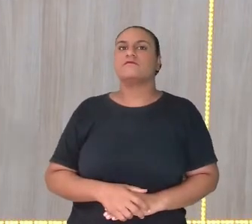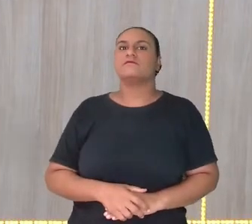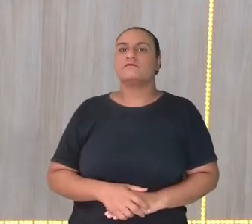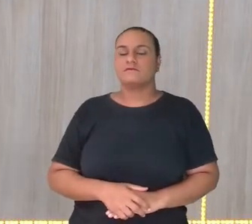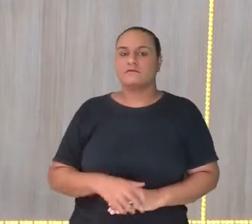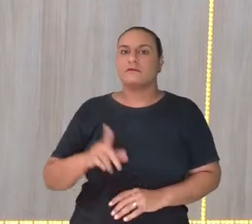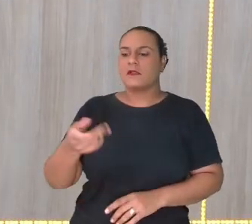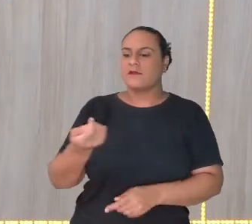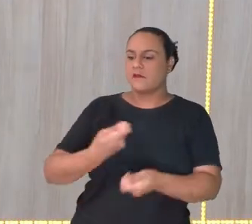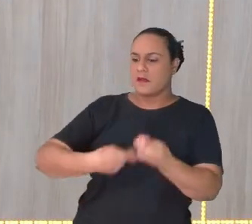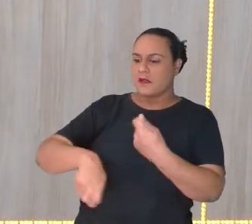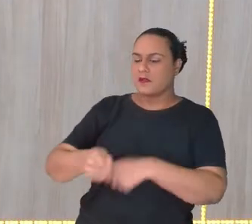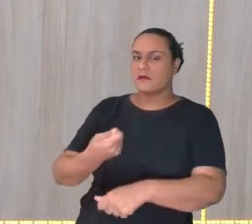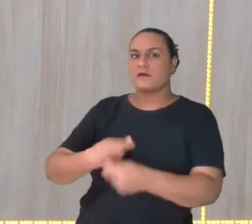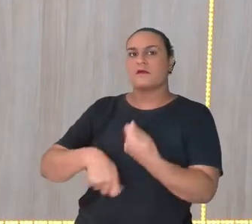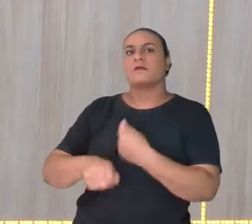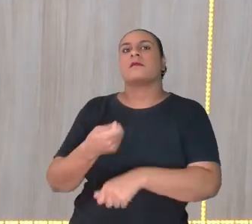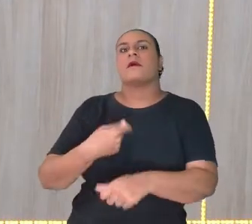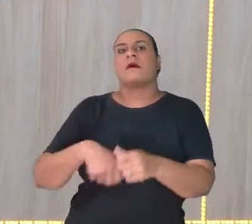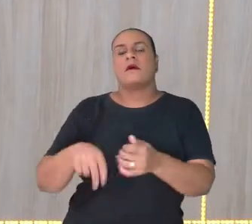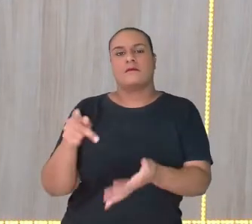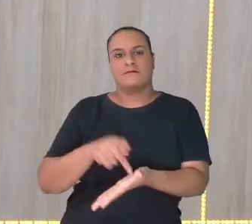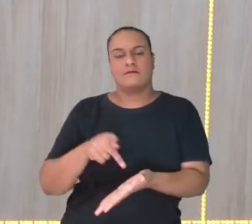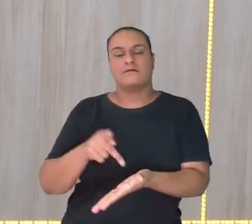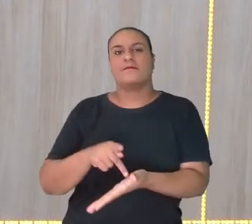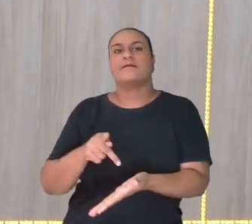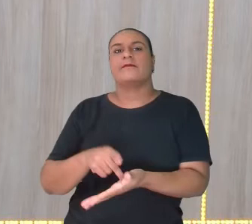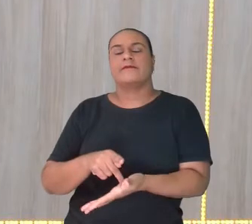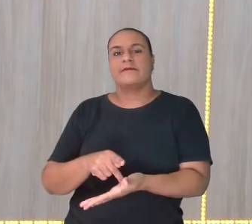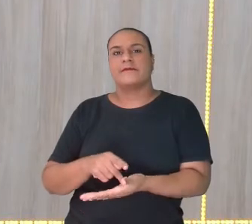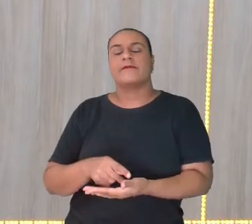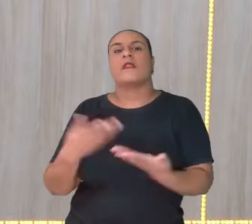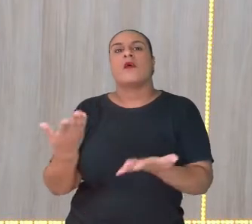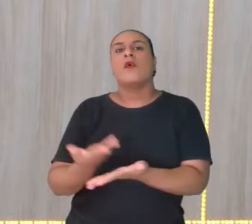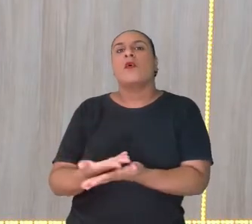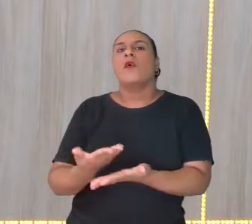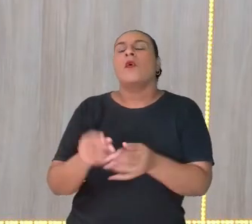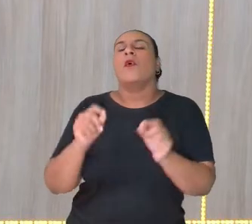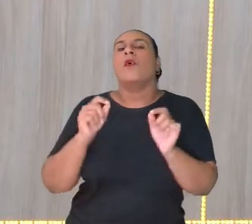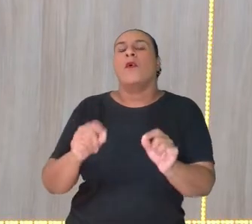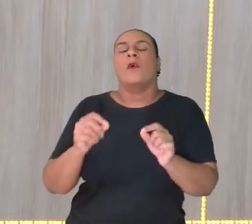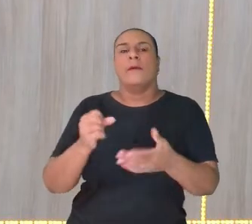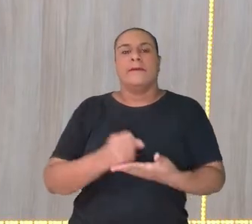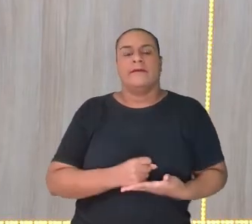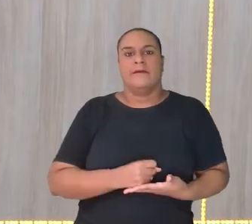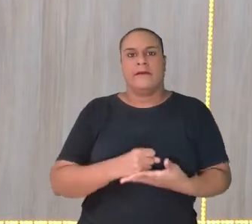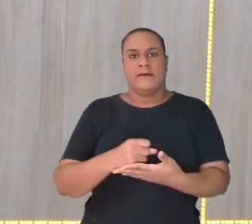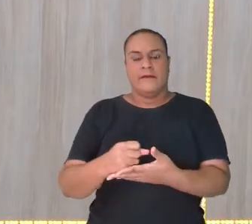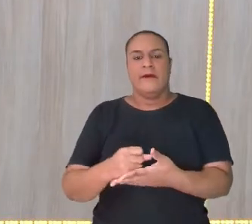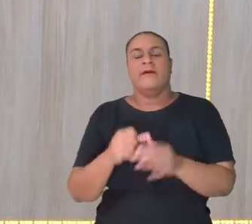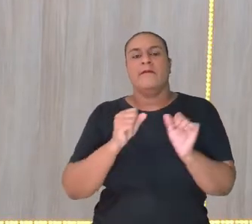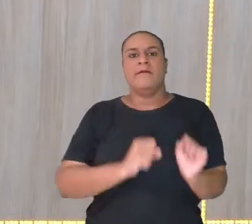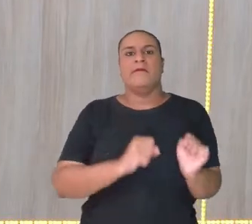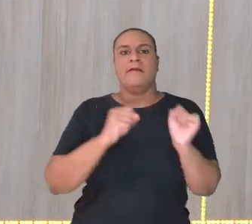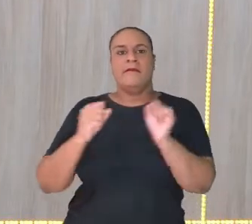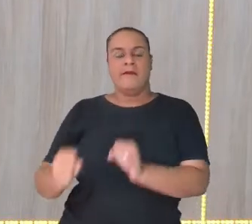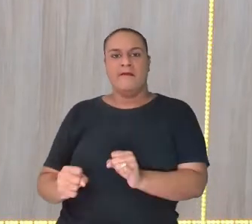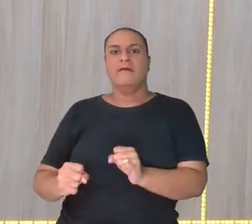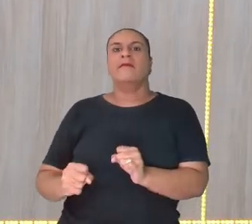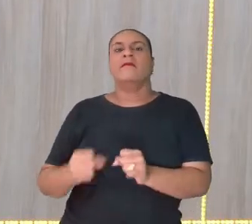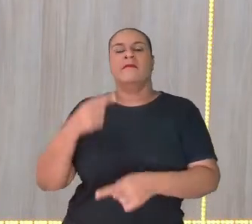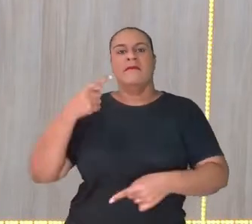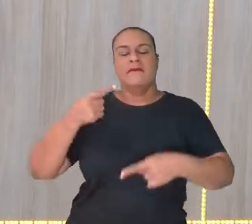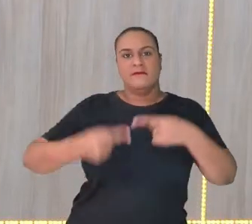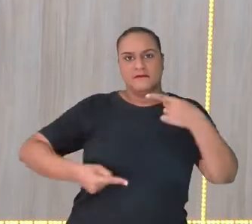para administrar, né? Exatamente. Então isso a gente viu também, né, que contribuía para que o poder, né, político ele